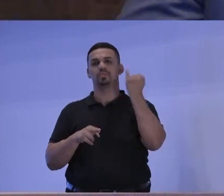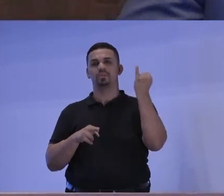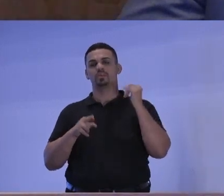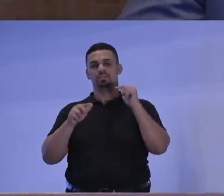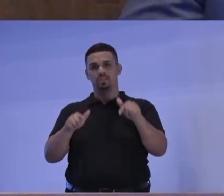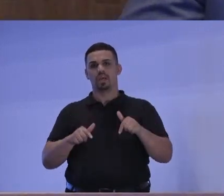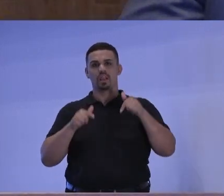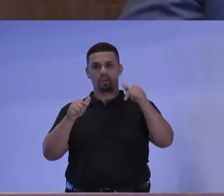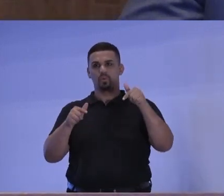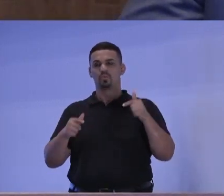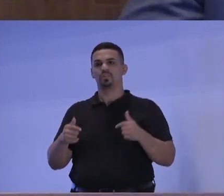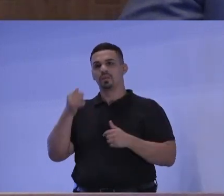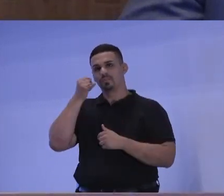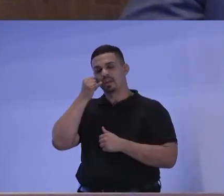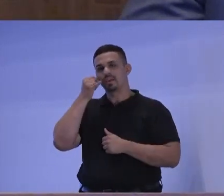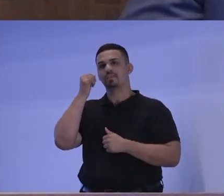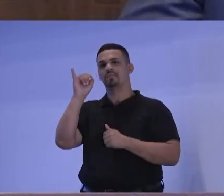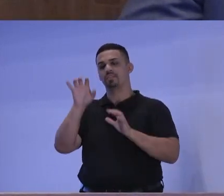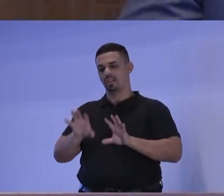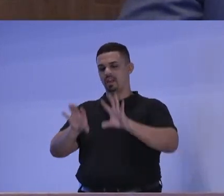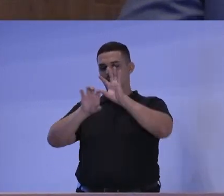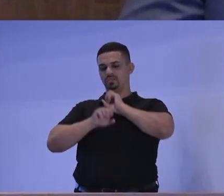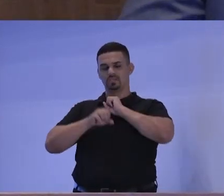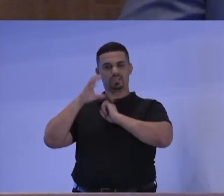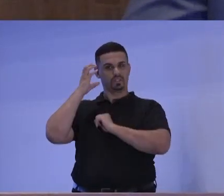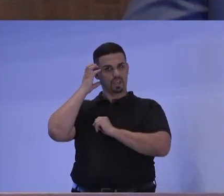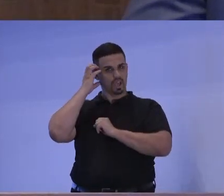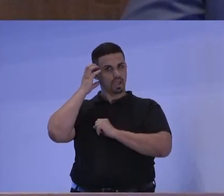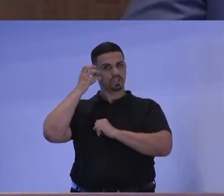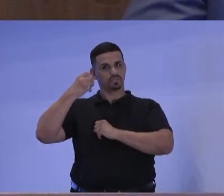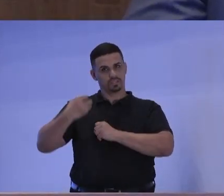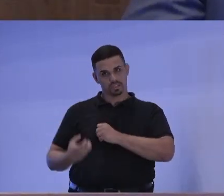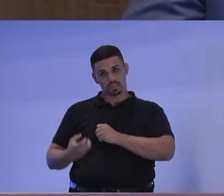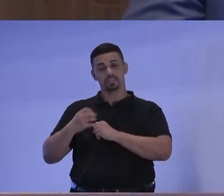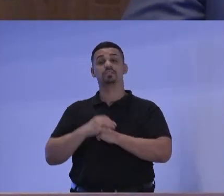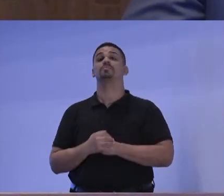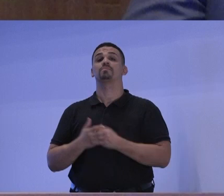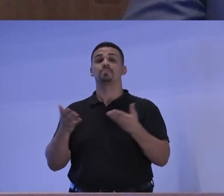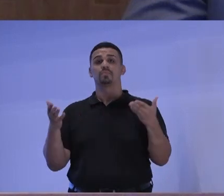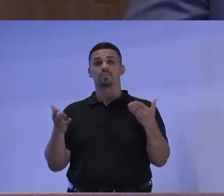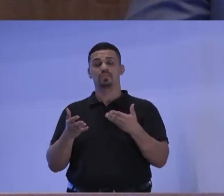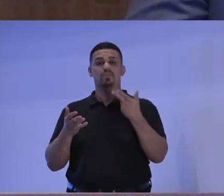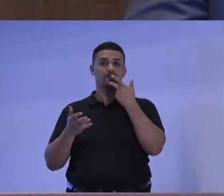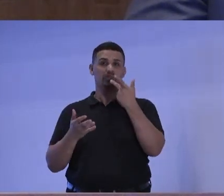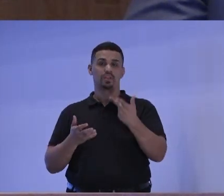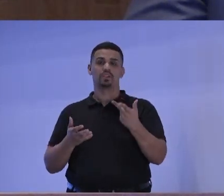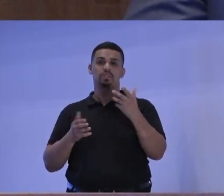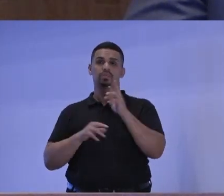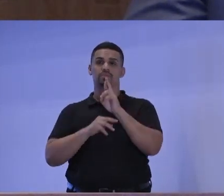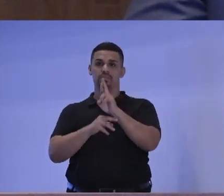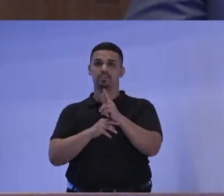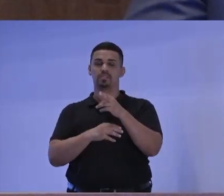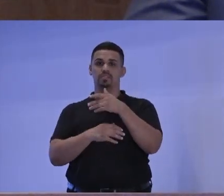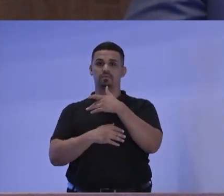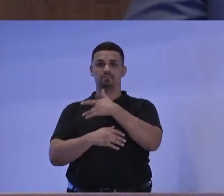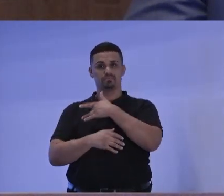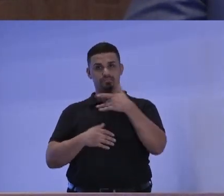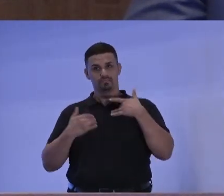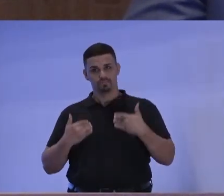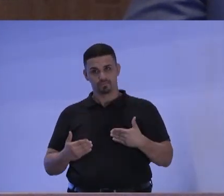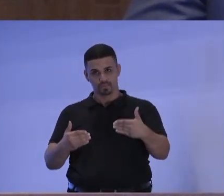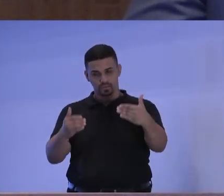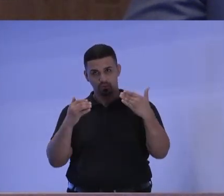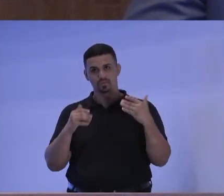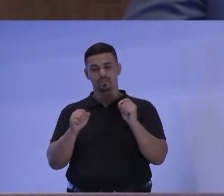nome da Sociedade Brasileira de Dermatologia, DF, que, em parceria com o Ministério da Saúde, promove anualmente essa